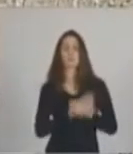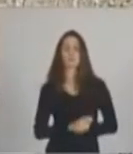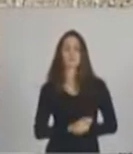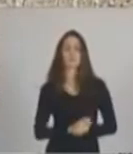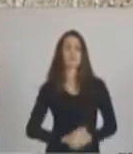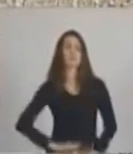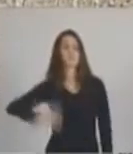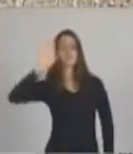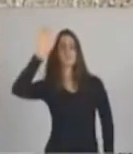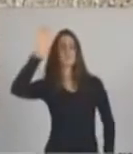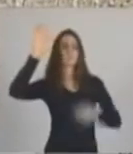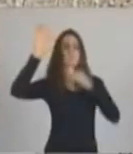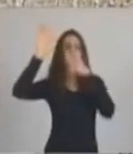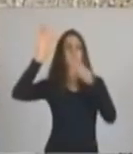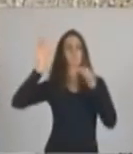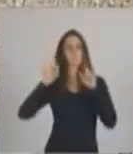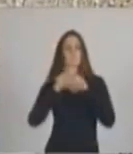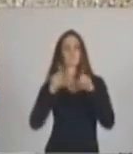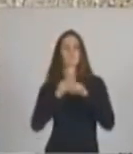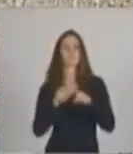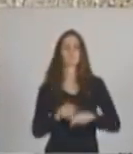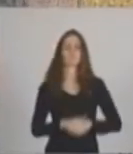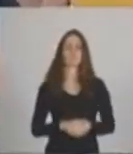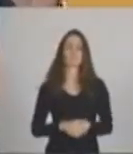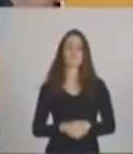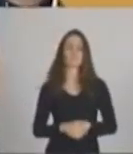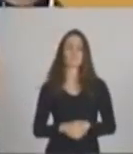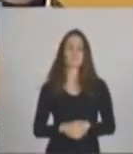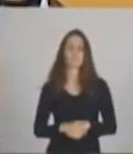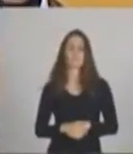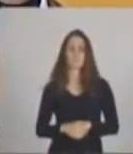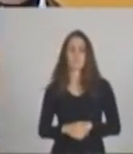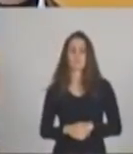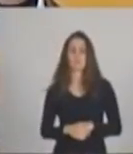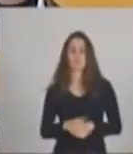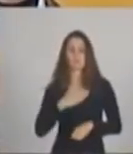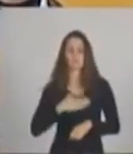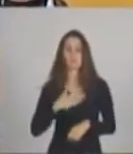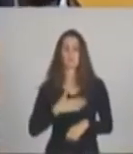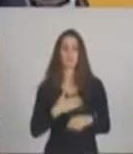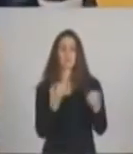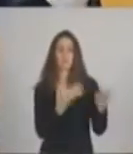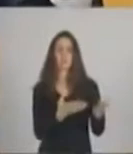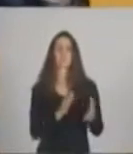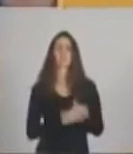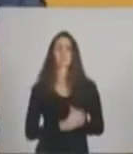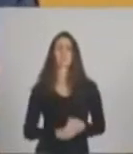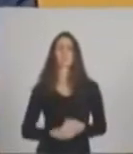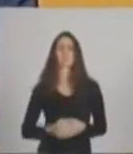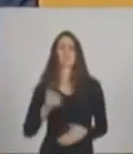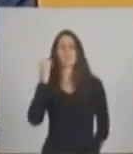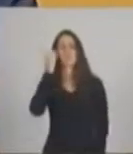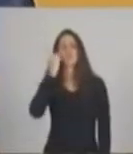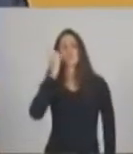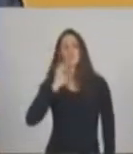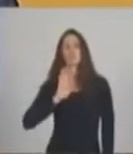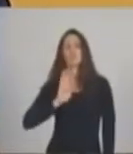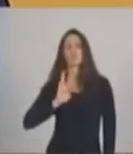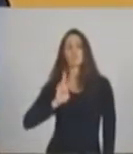Presidente, eu solicito a palavra também, deputado. Tá bom. Daqui a pouco eu darei a palavra à vossa excelência, com a palavra do deputado Bruno Lamas.